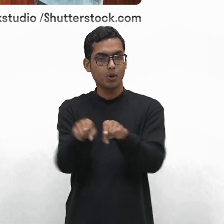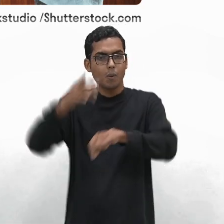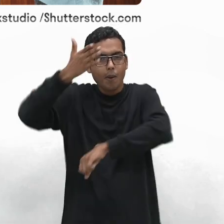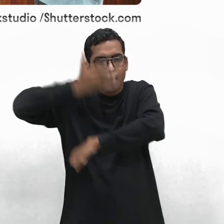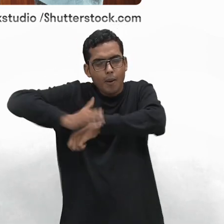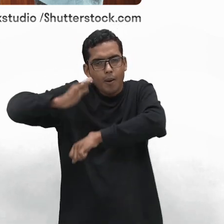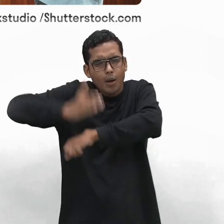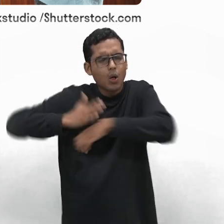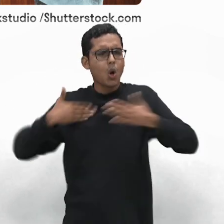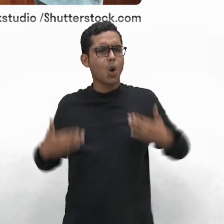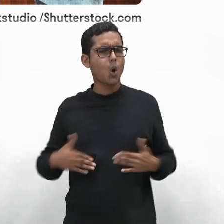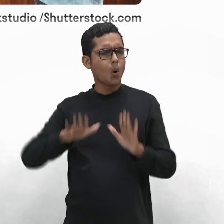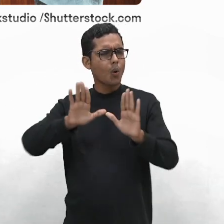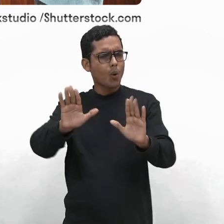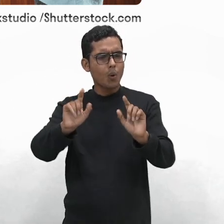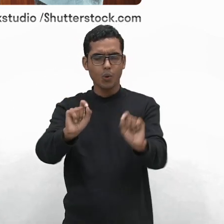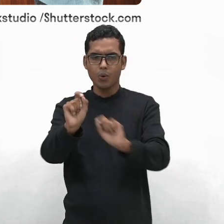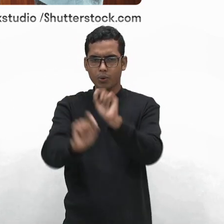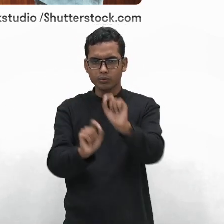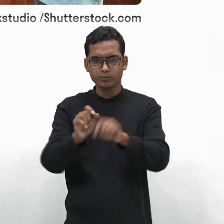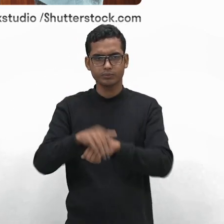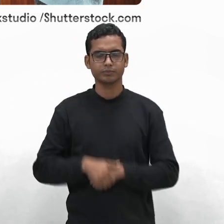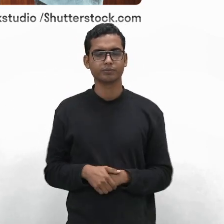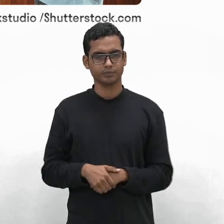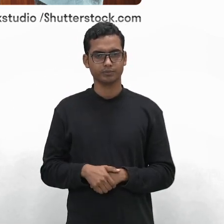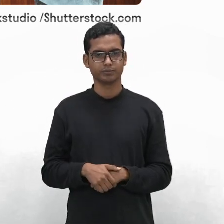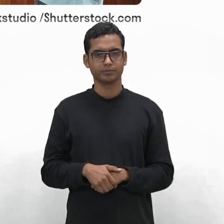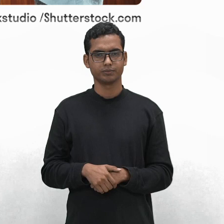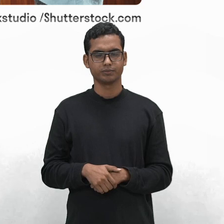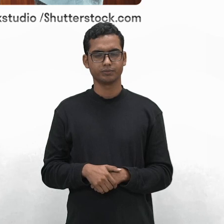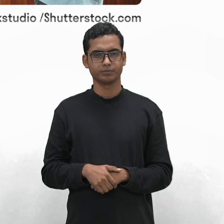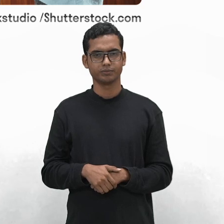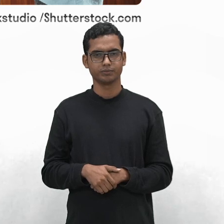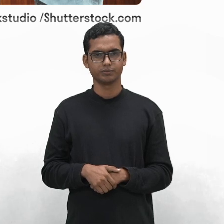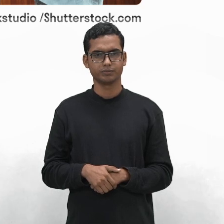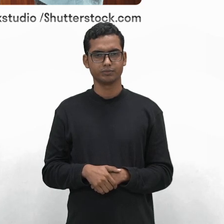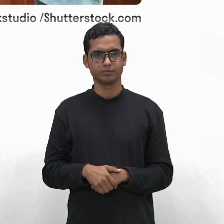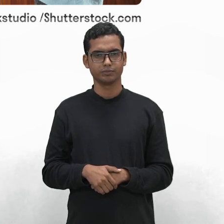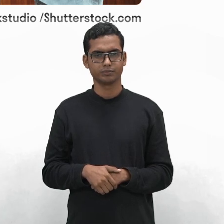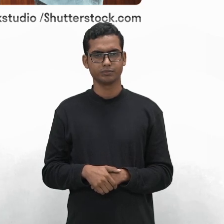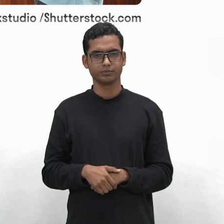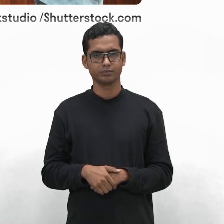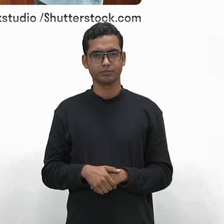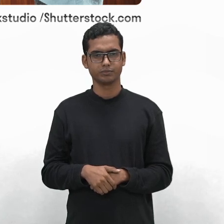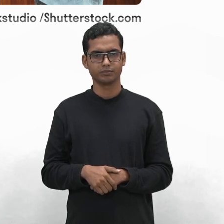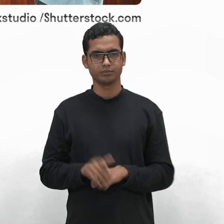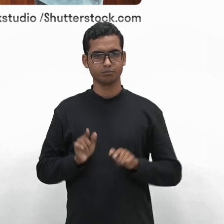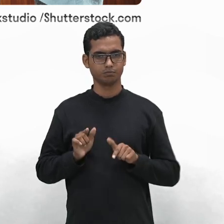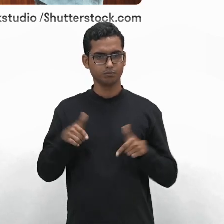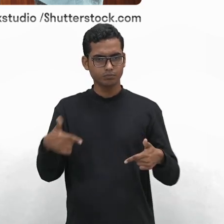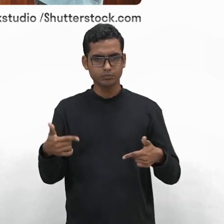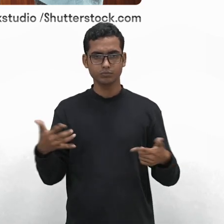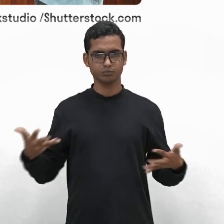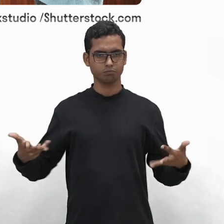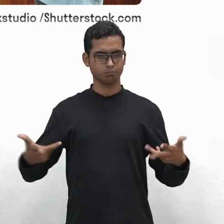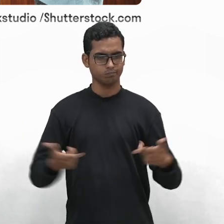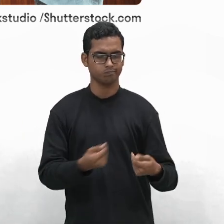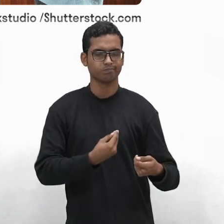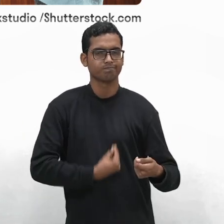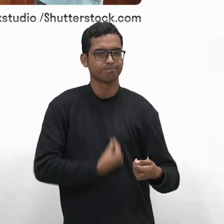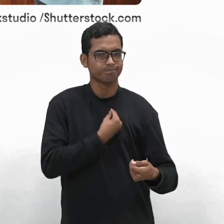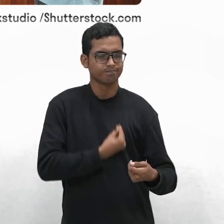corporais, certo? Envolve o quê? A prática de exercícios enquanto qualidade de